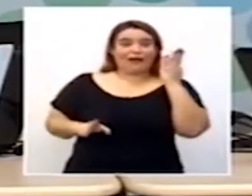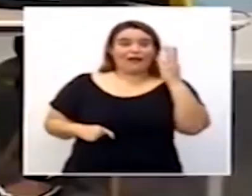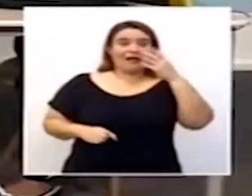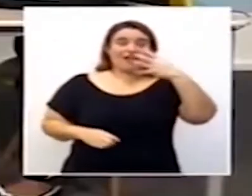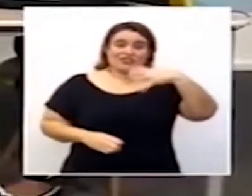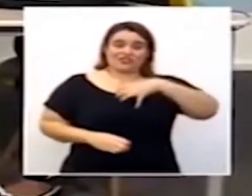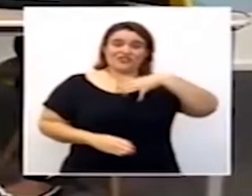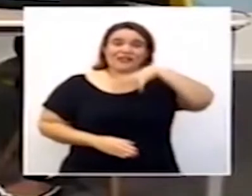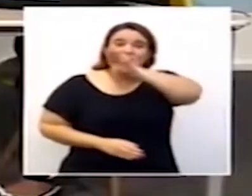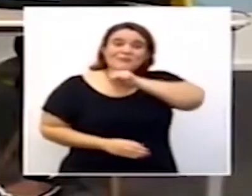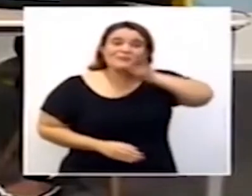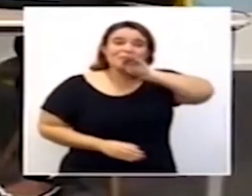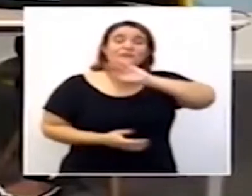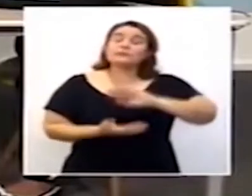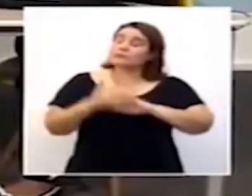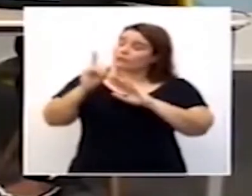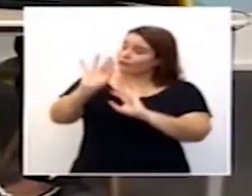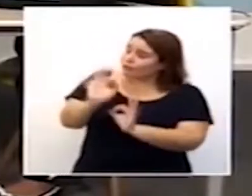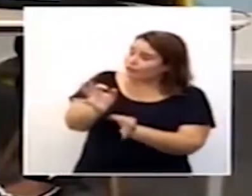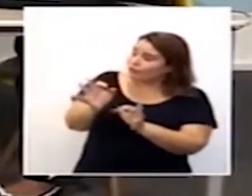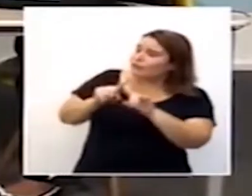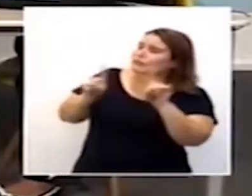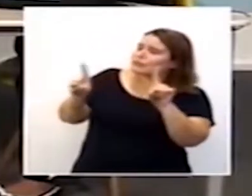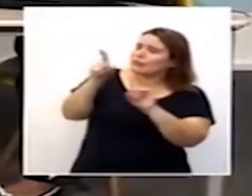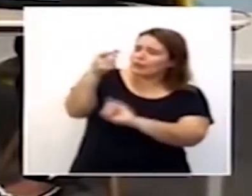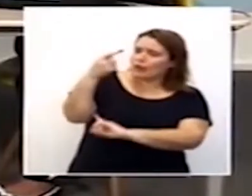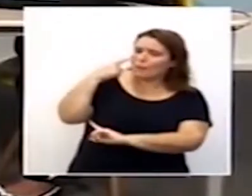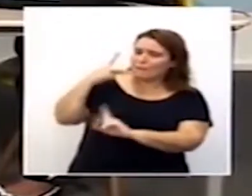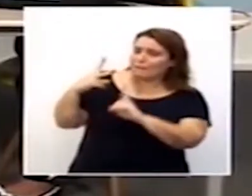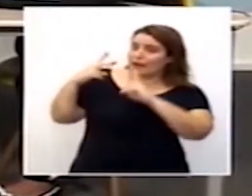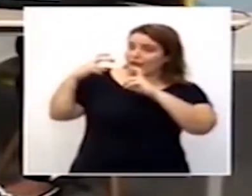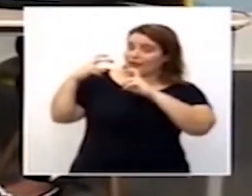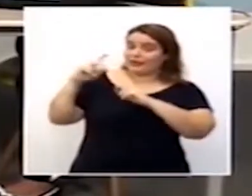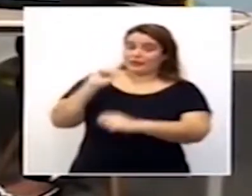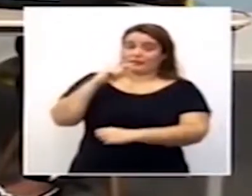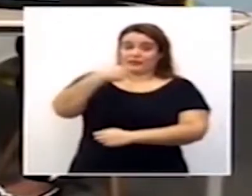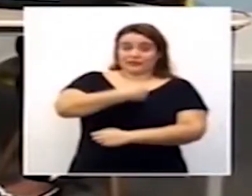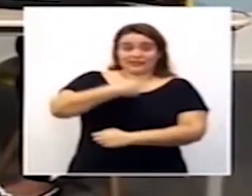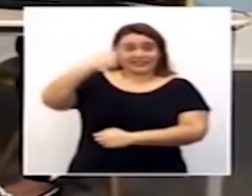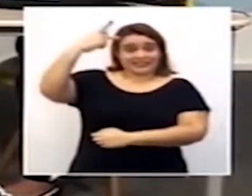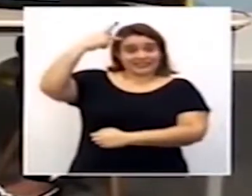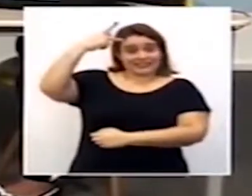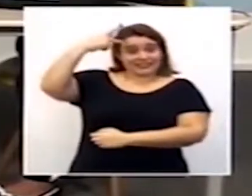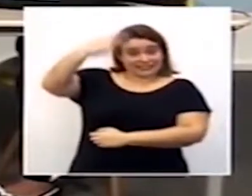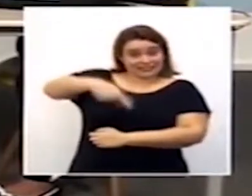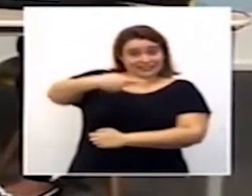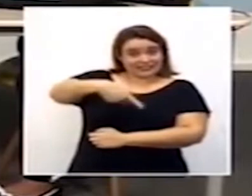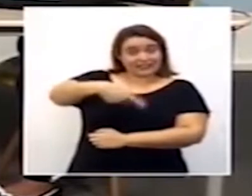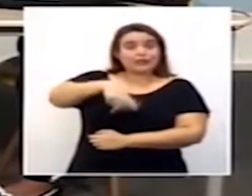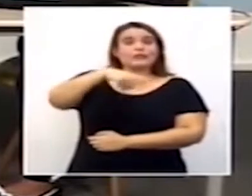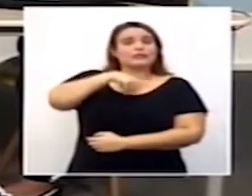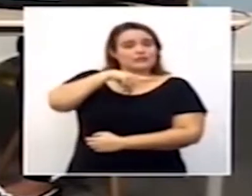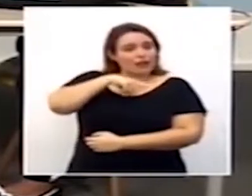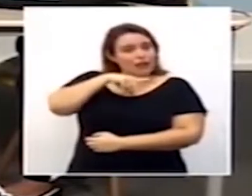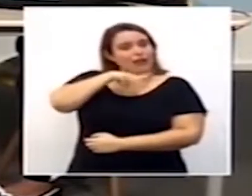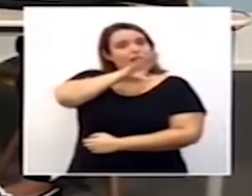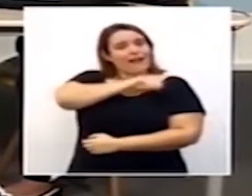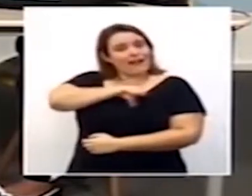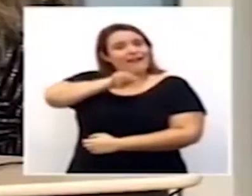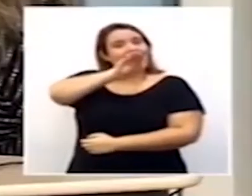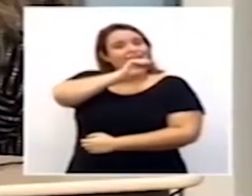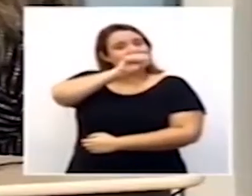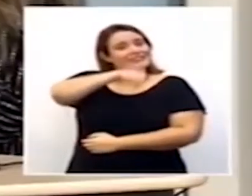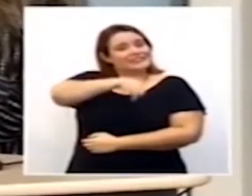nosso sotaque a nossa senhora tá muito longe por exemplo nós aqui da na cidade os paulistanos no centro de São